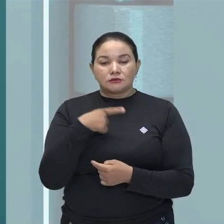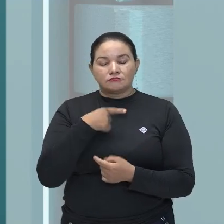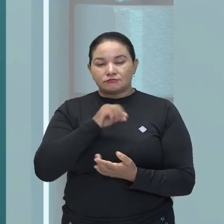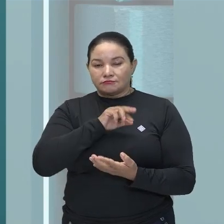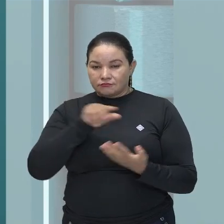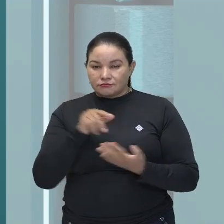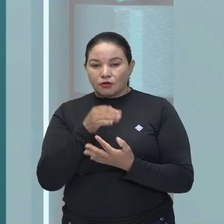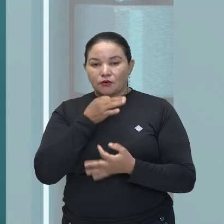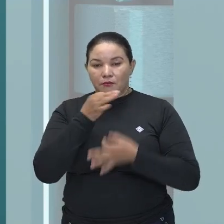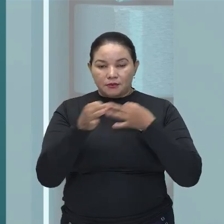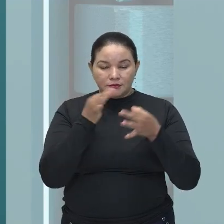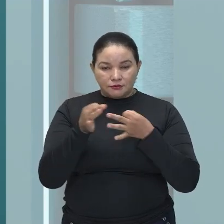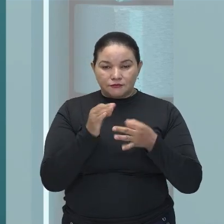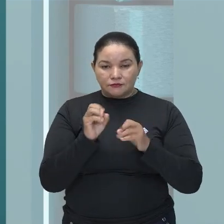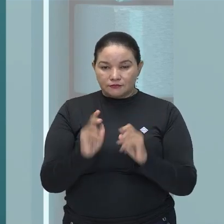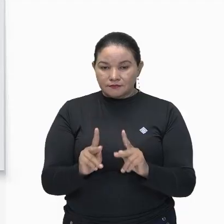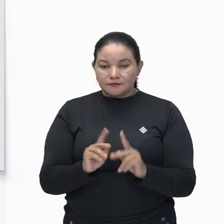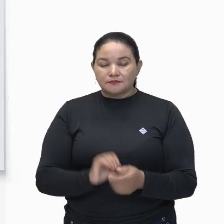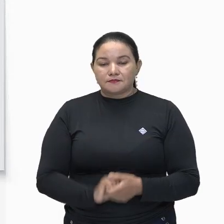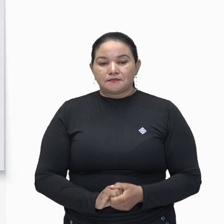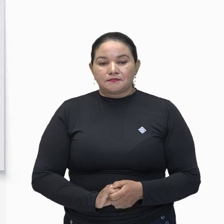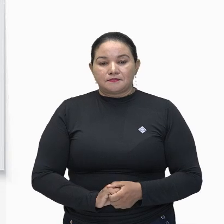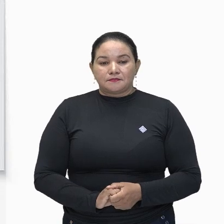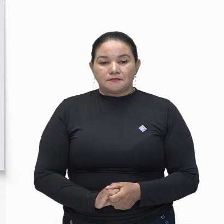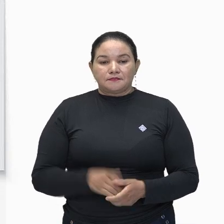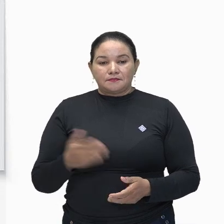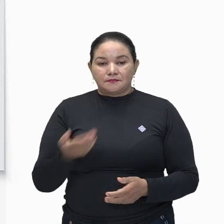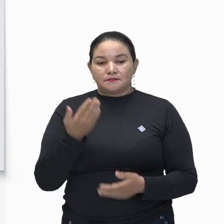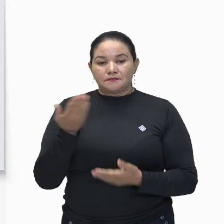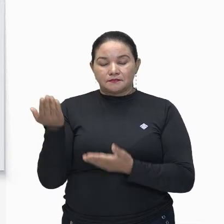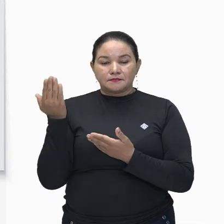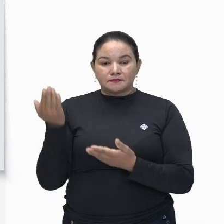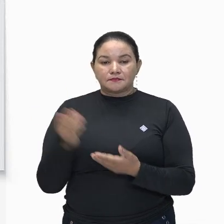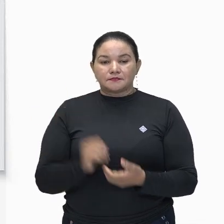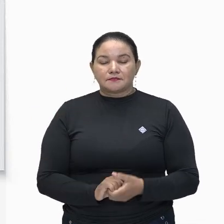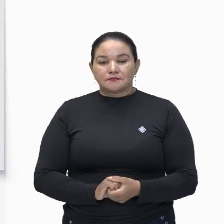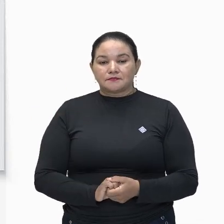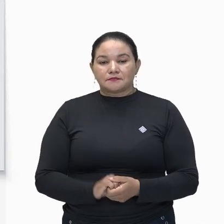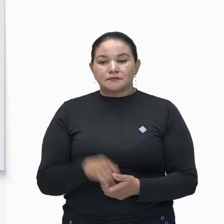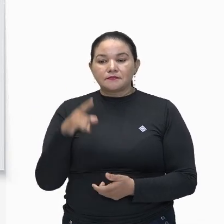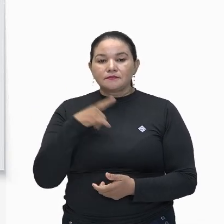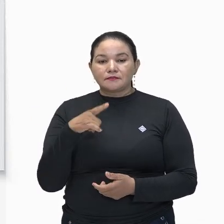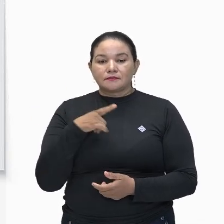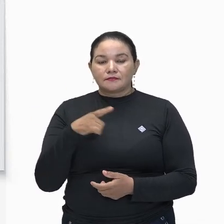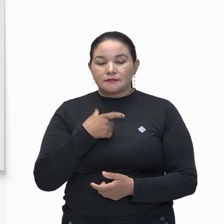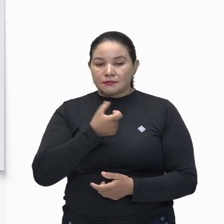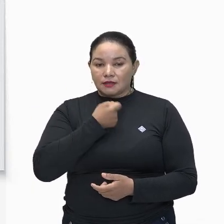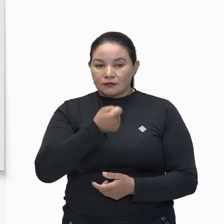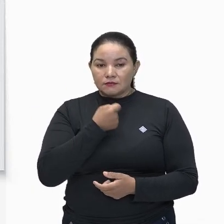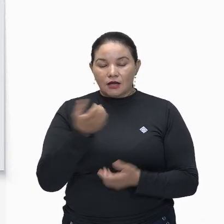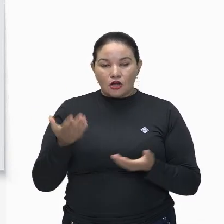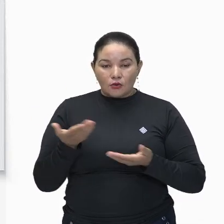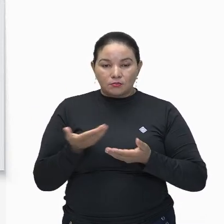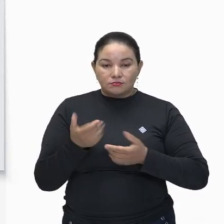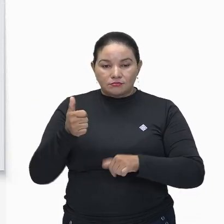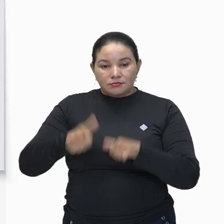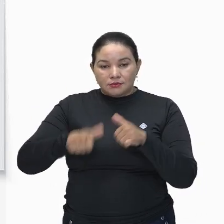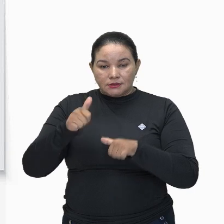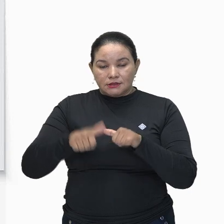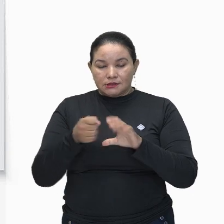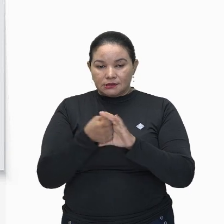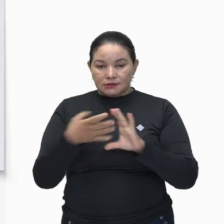ok? Muito bem, agora observe aí, olha só. Então, temos aí a reportagem, vamos analisar aqui algumas dessas